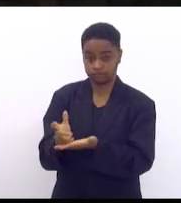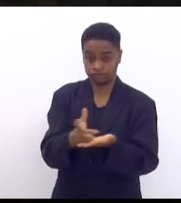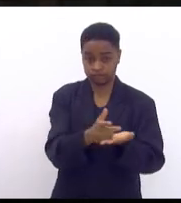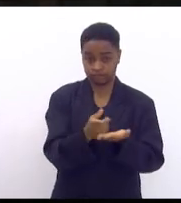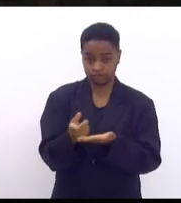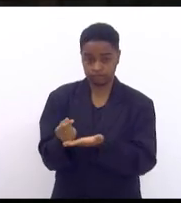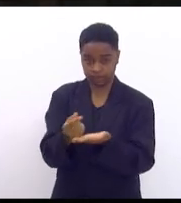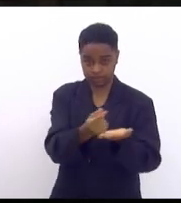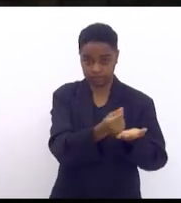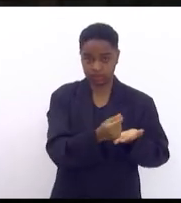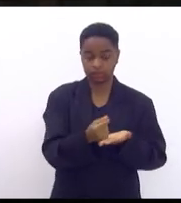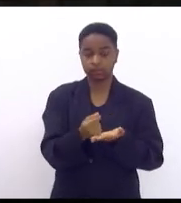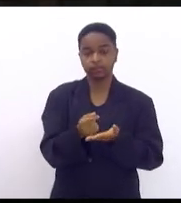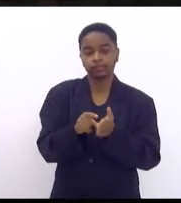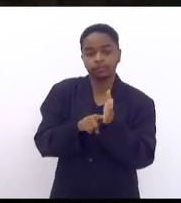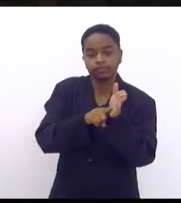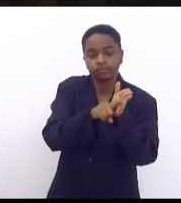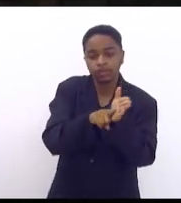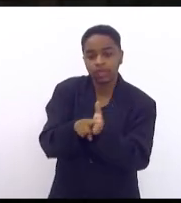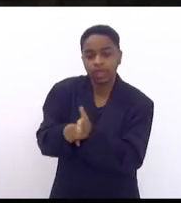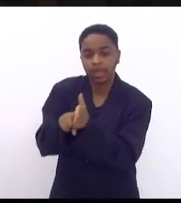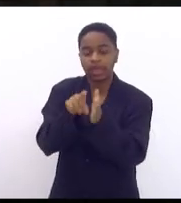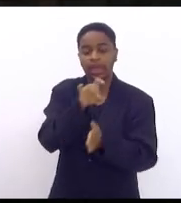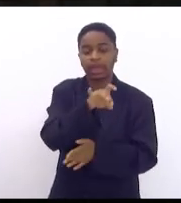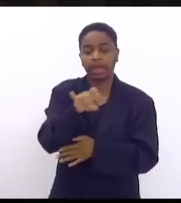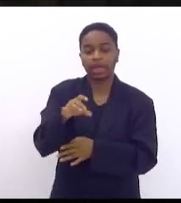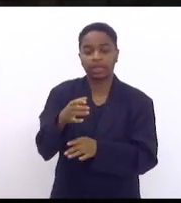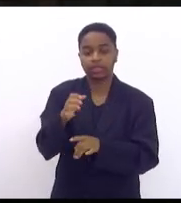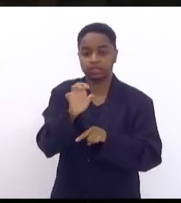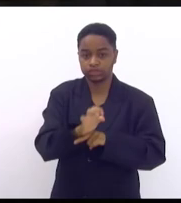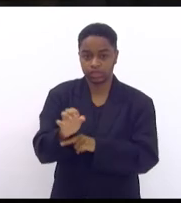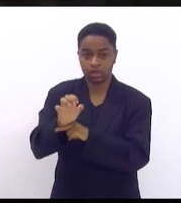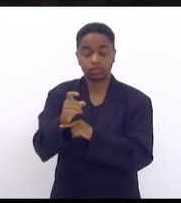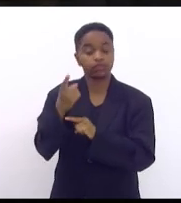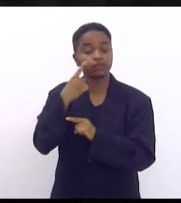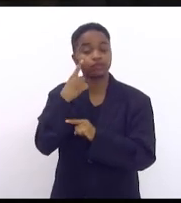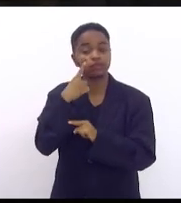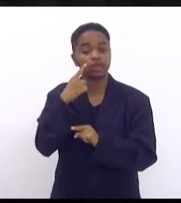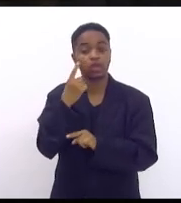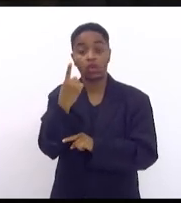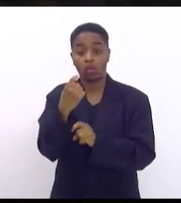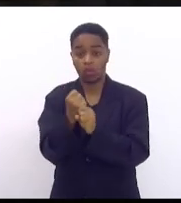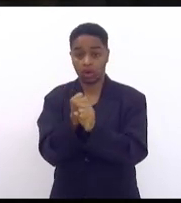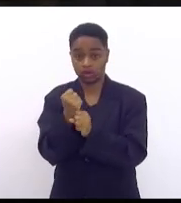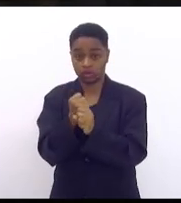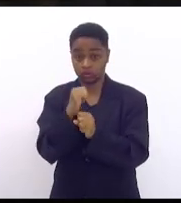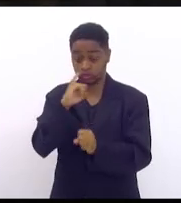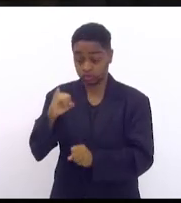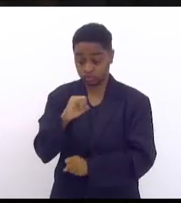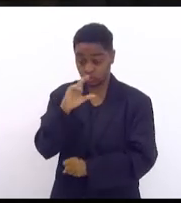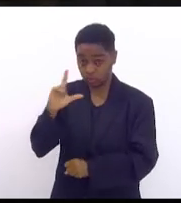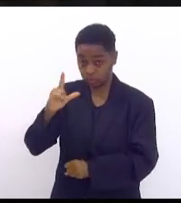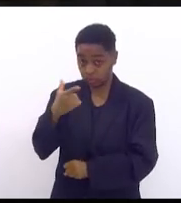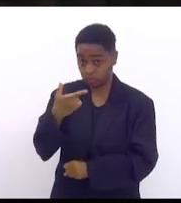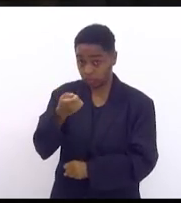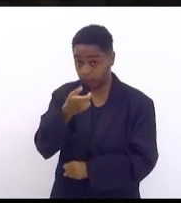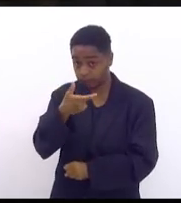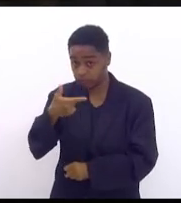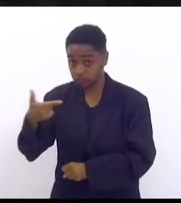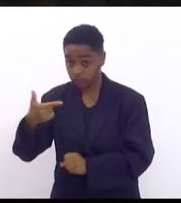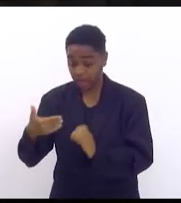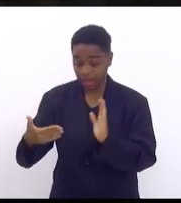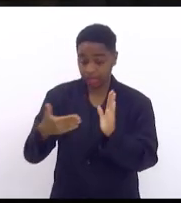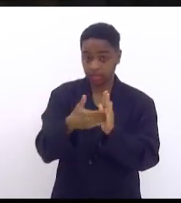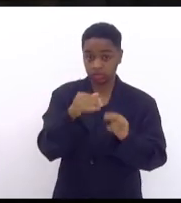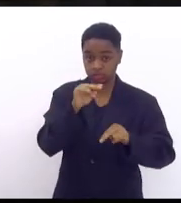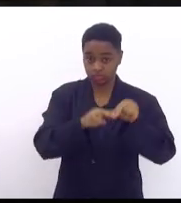estado por estado, para verificar em um ano, isto é, de julho de 22 a